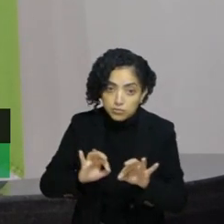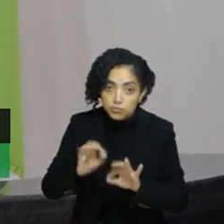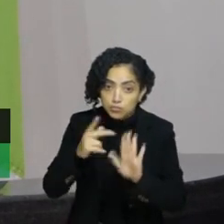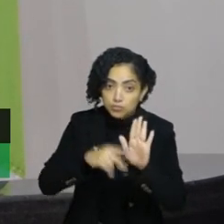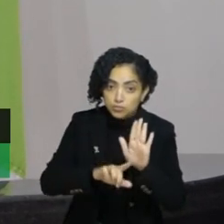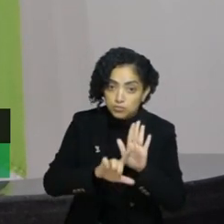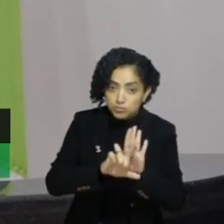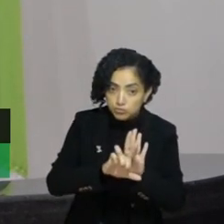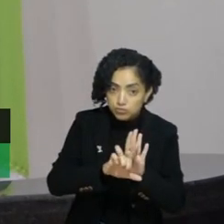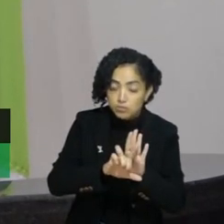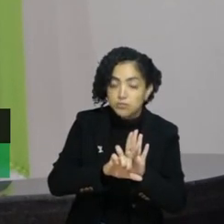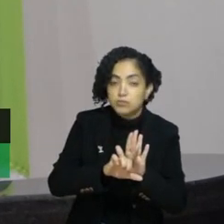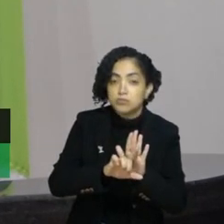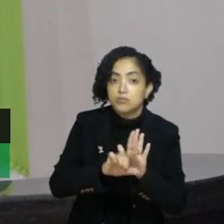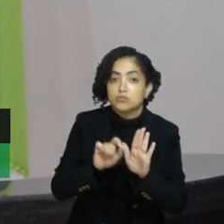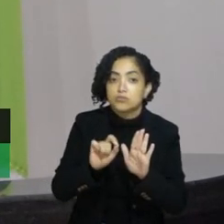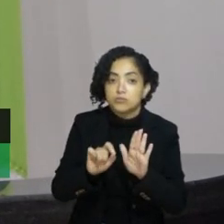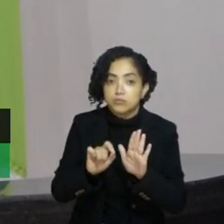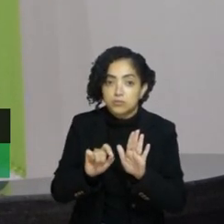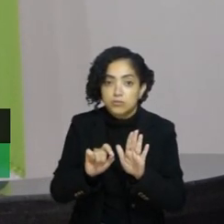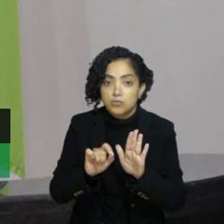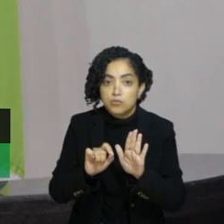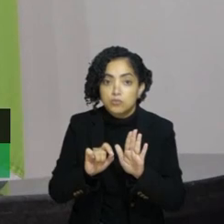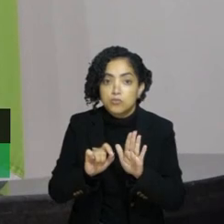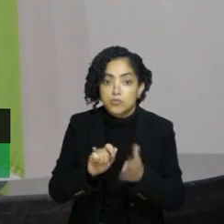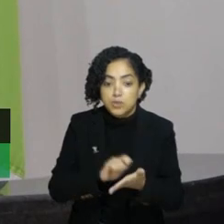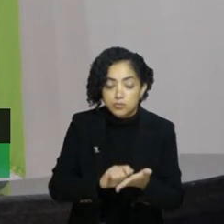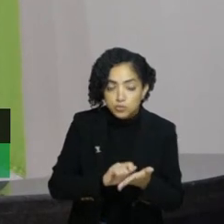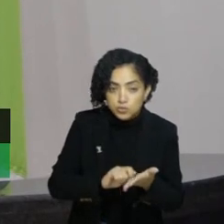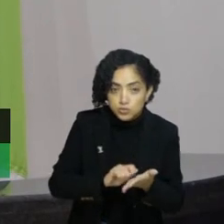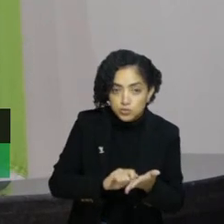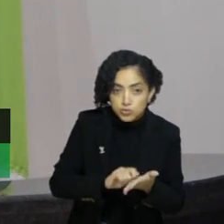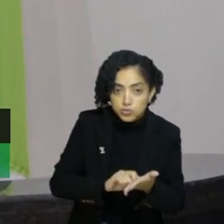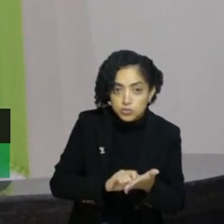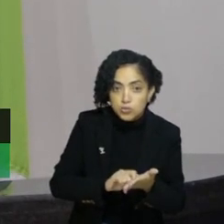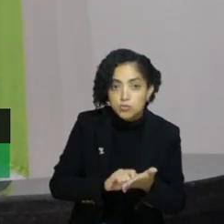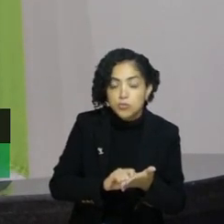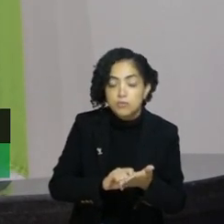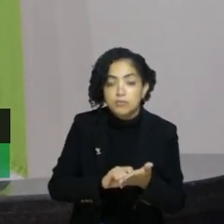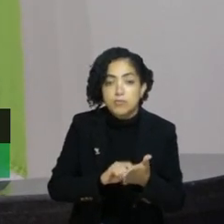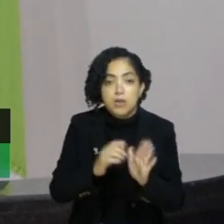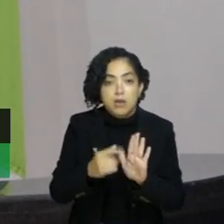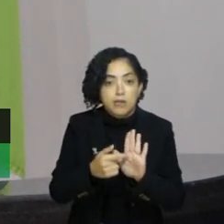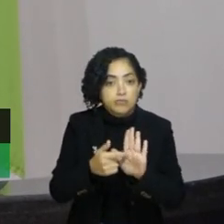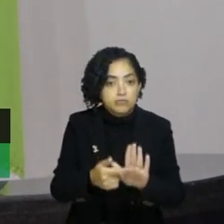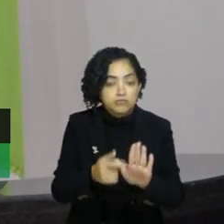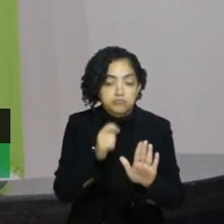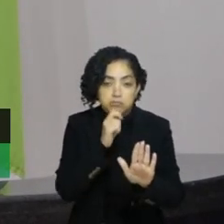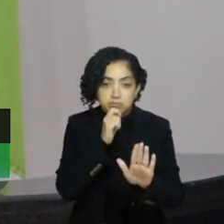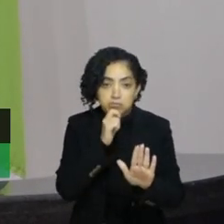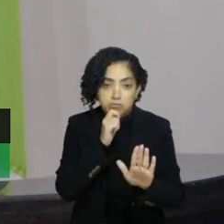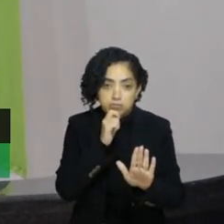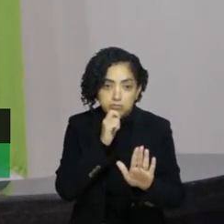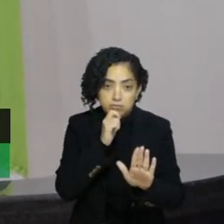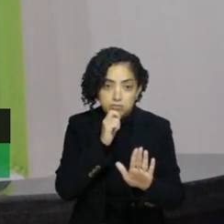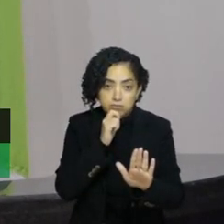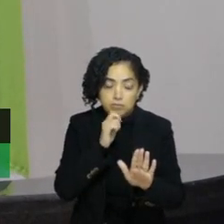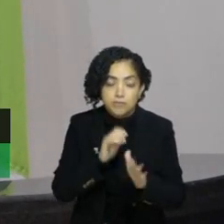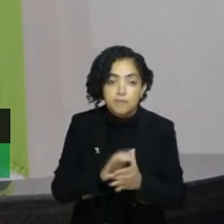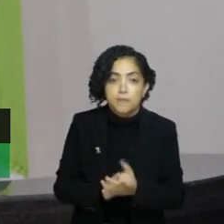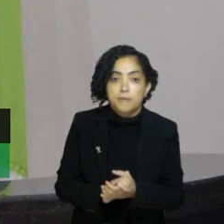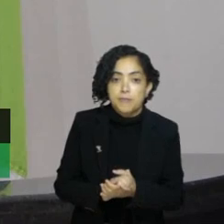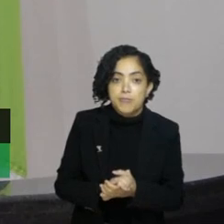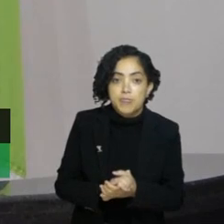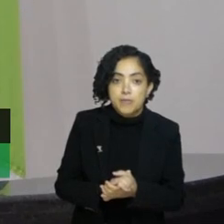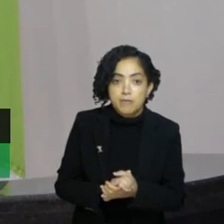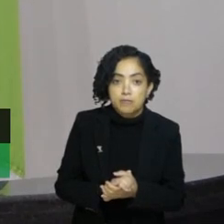senhores, que eu não subscrevo e ainda não a coloquei, porque penso que não me cabe como parlamentar